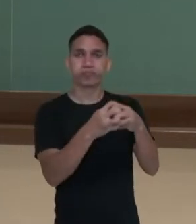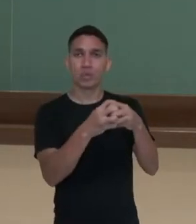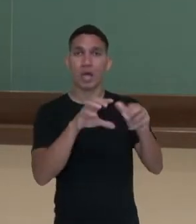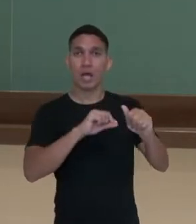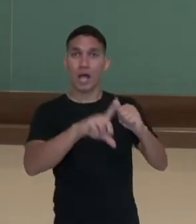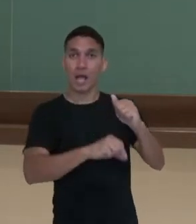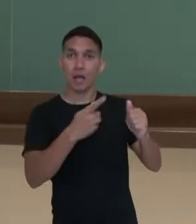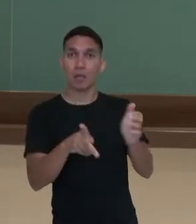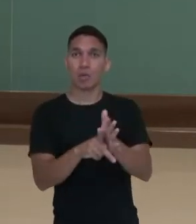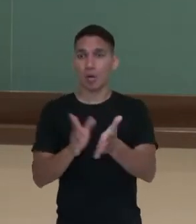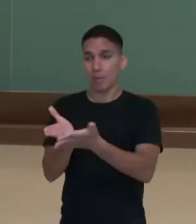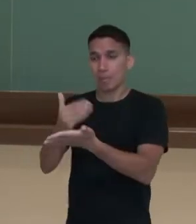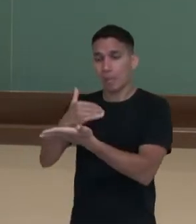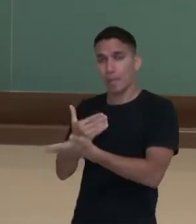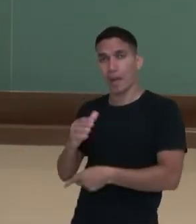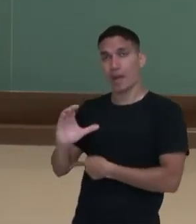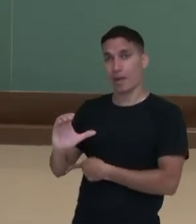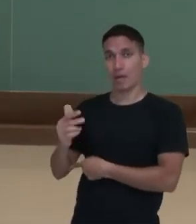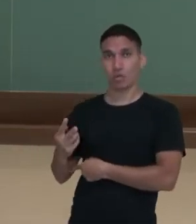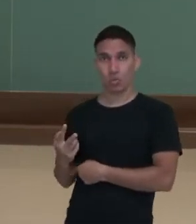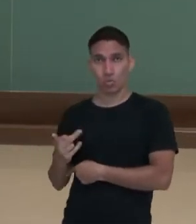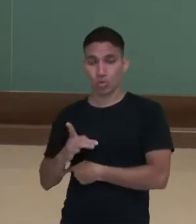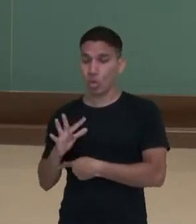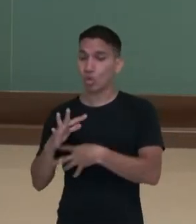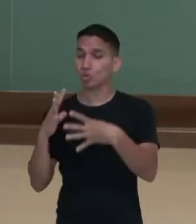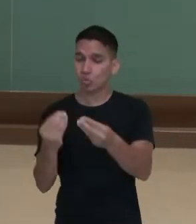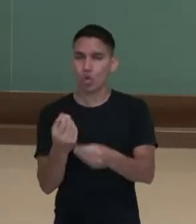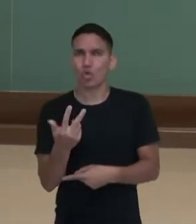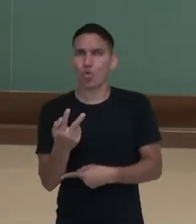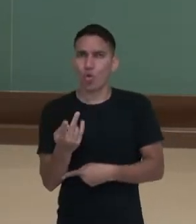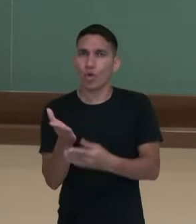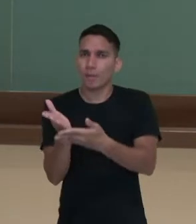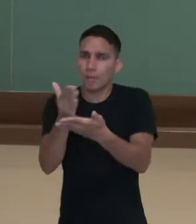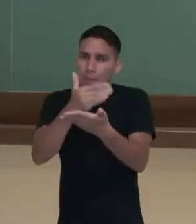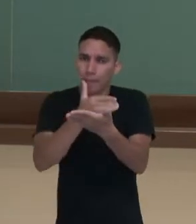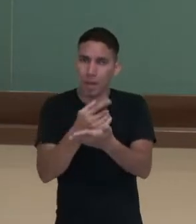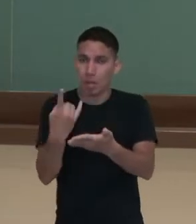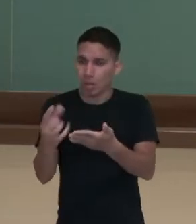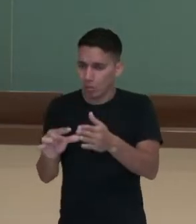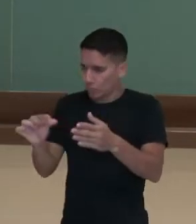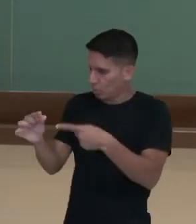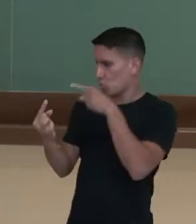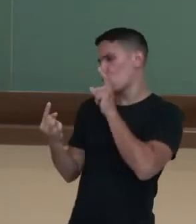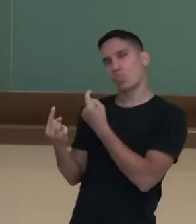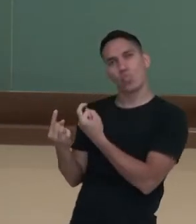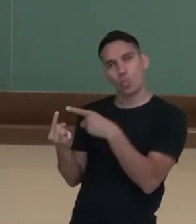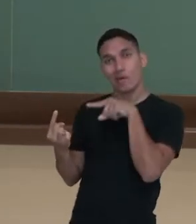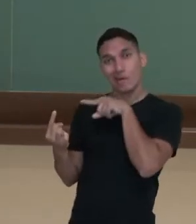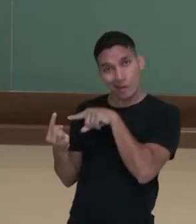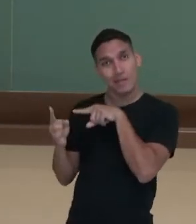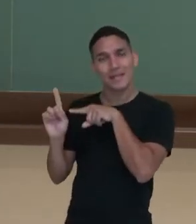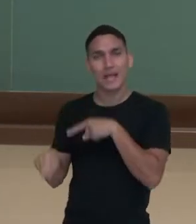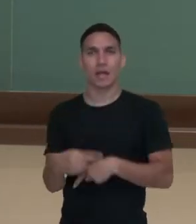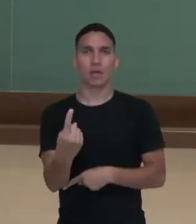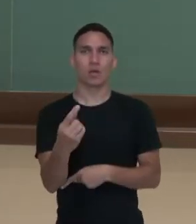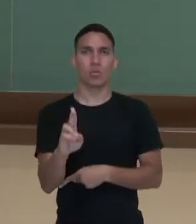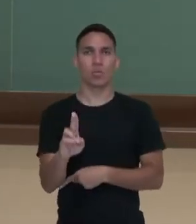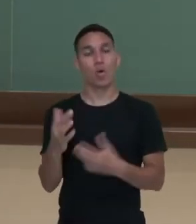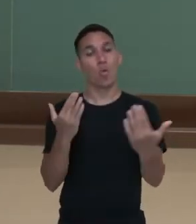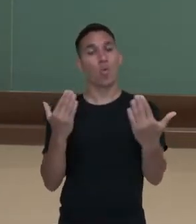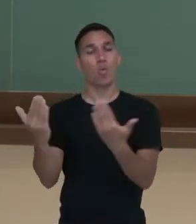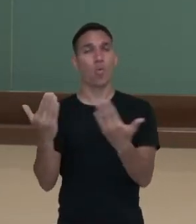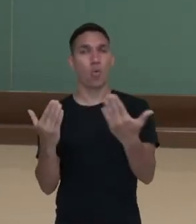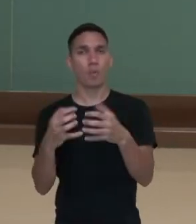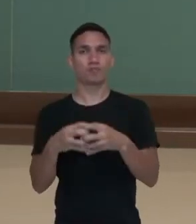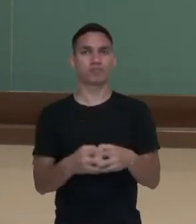do carbono 12 em 12 pedaços iguais. Então, uma fatia, um pedaço, 1/12 aí desse valor é o comparativo